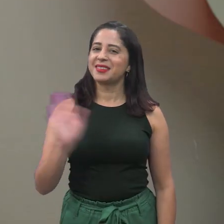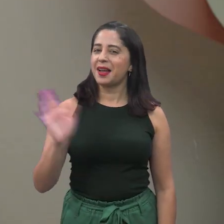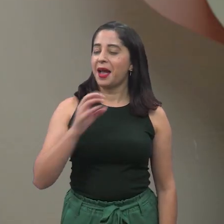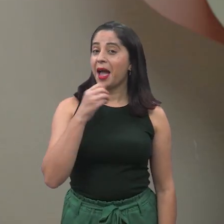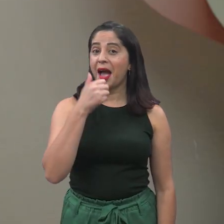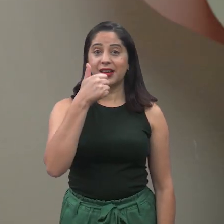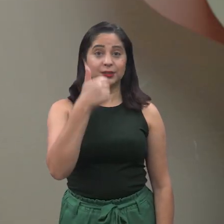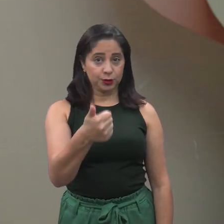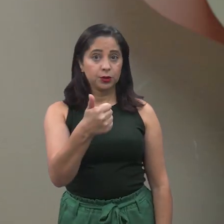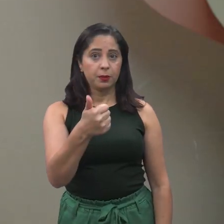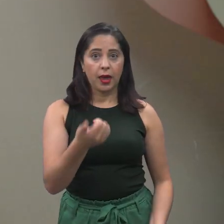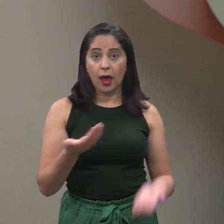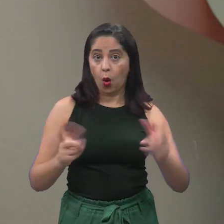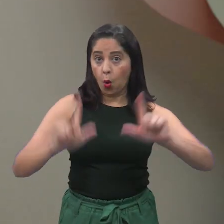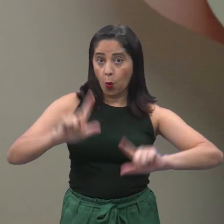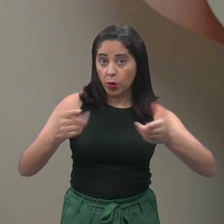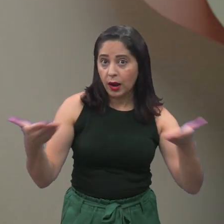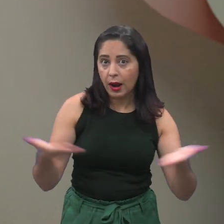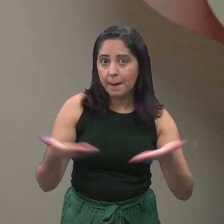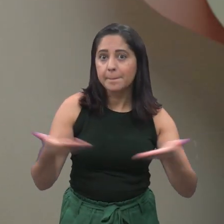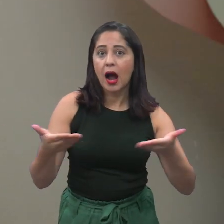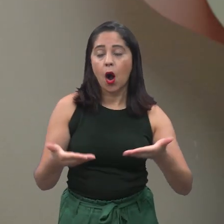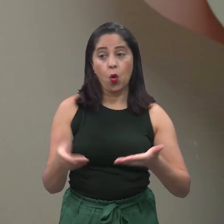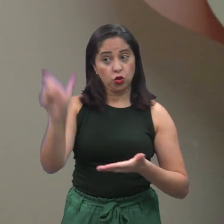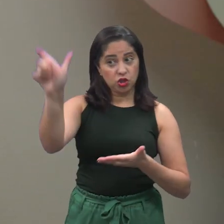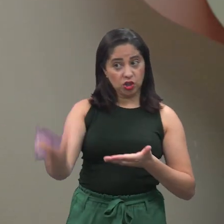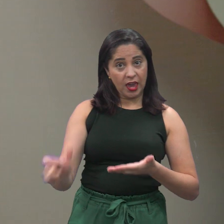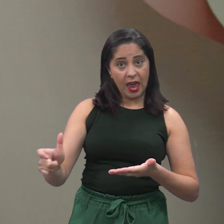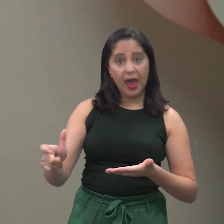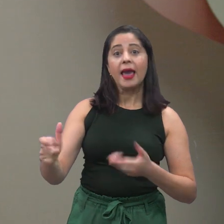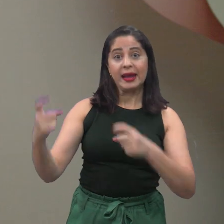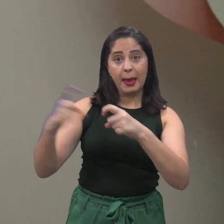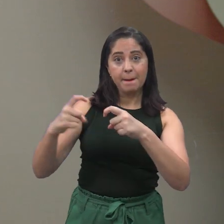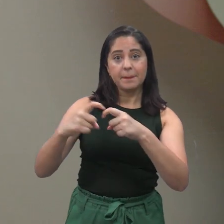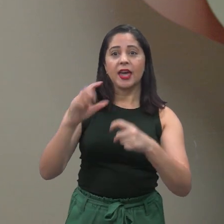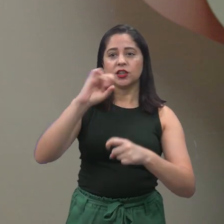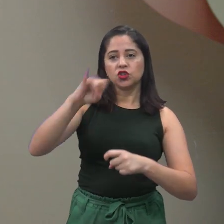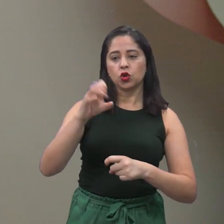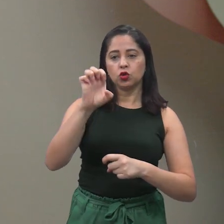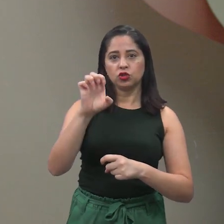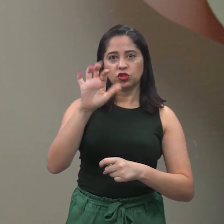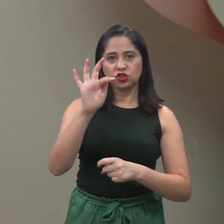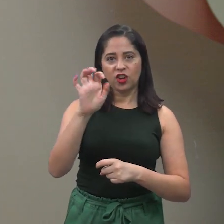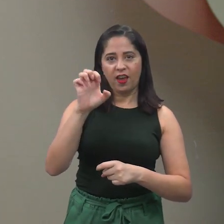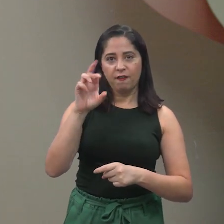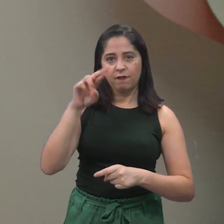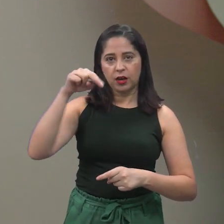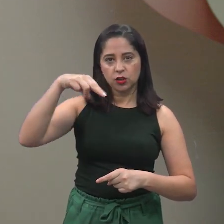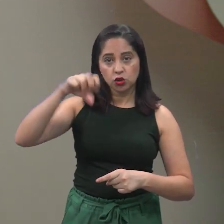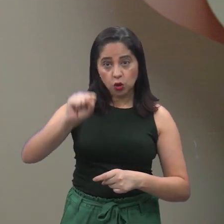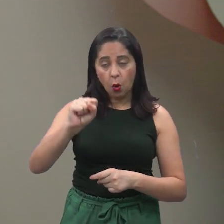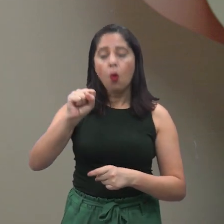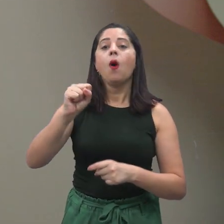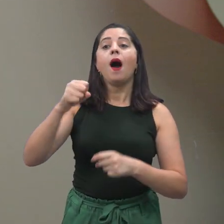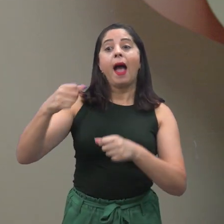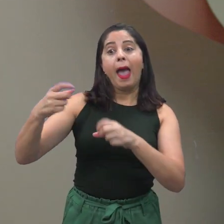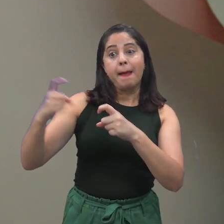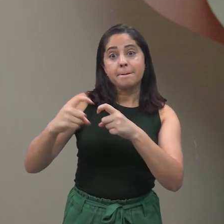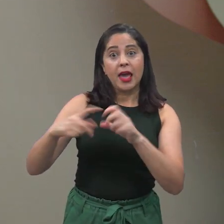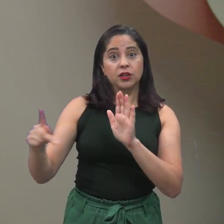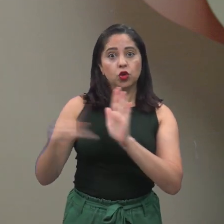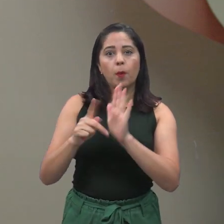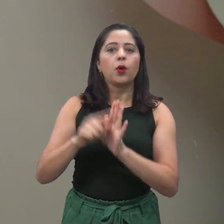Olá, tudo bem? O De Bem com Você de hoje recebe o Dr. Jefferson Takehara, que é otorrino, para falar sobre as principais